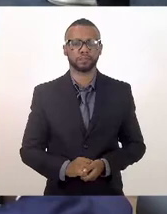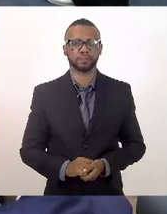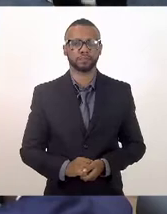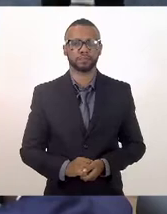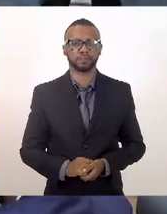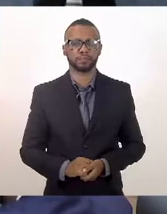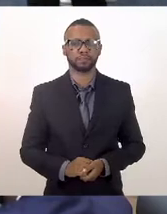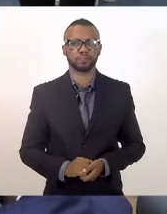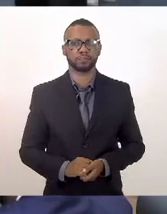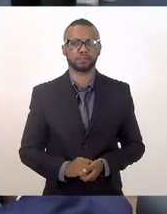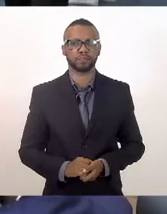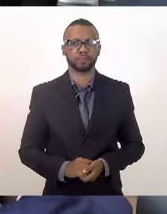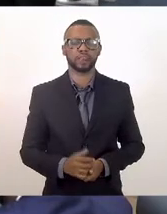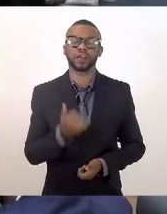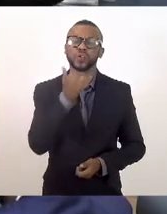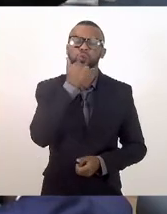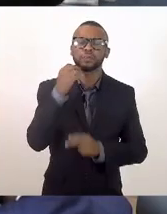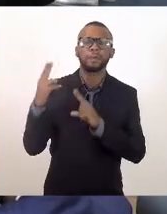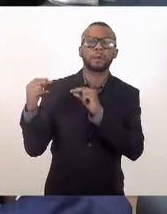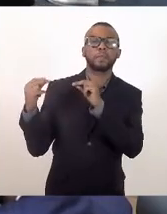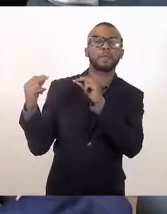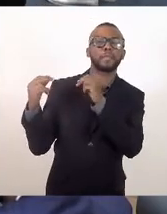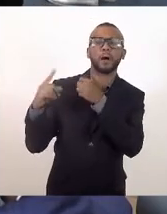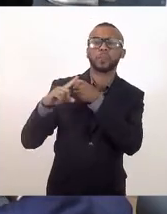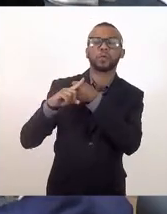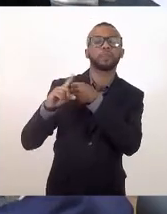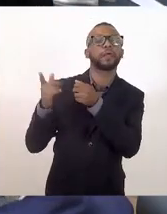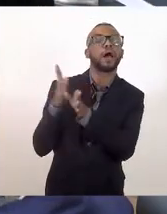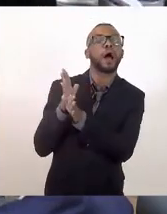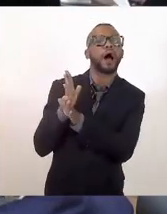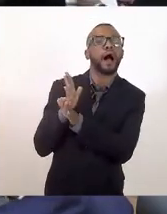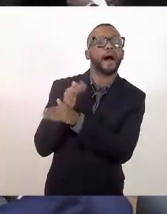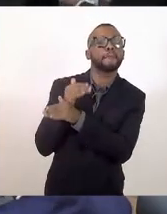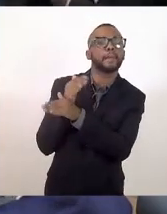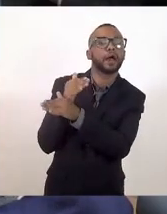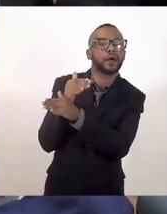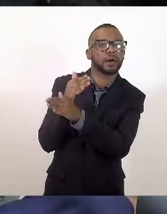Coronel Salema, seu som está aberto. Está aberto. Está